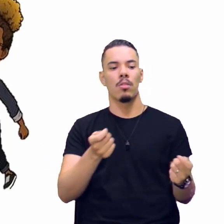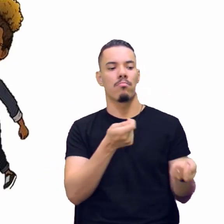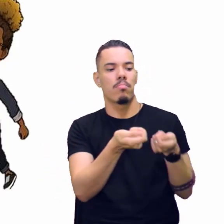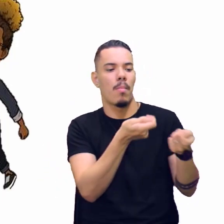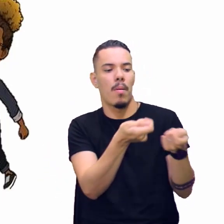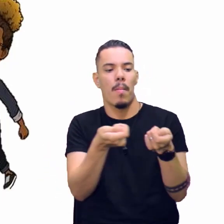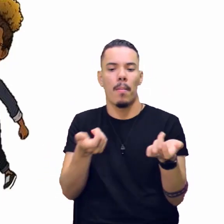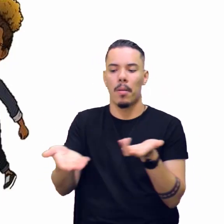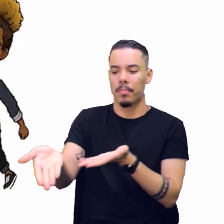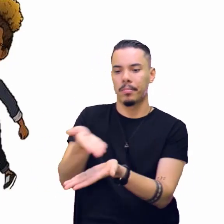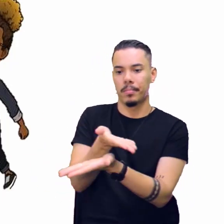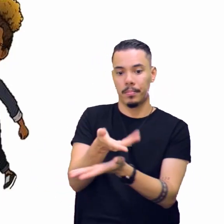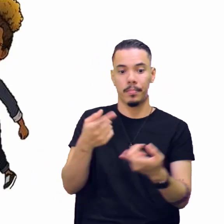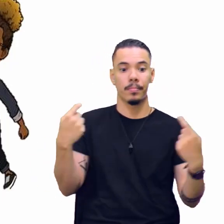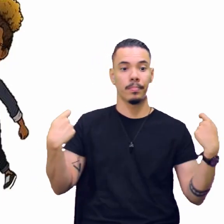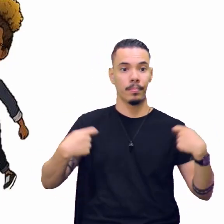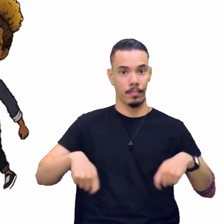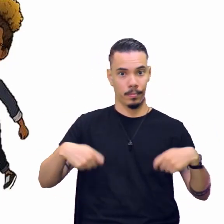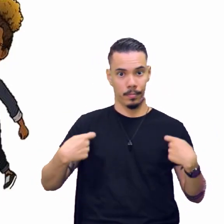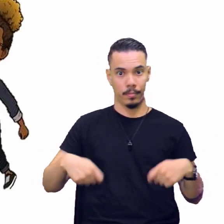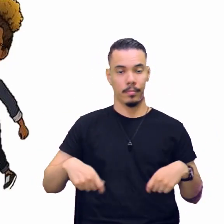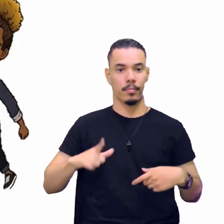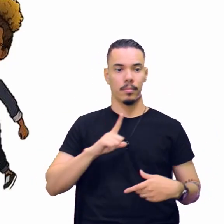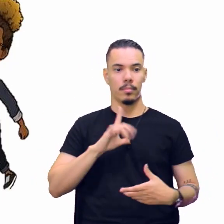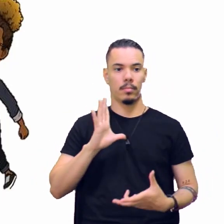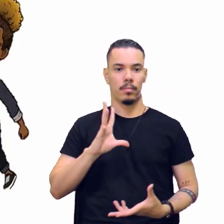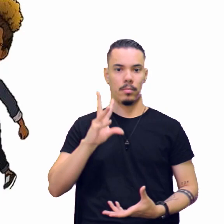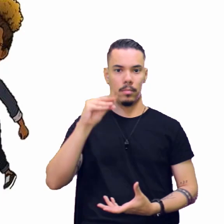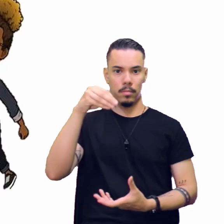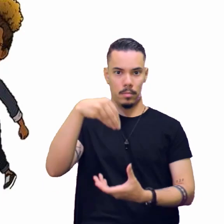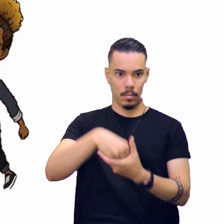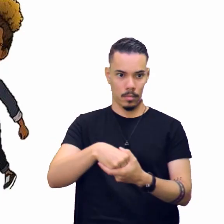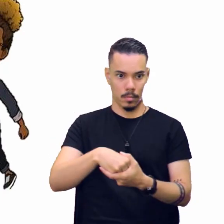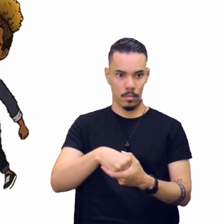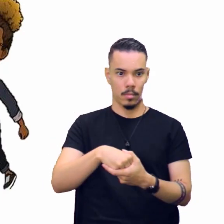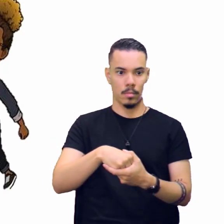debatedores devem trazer para o